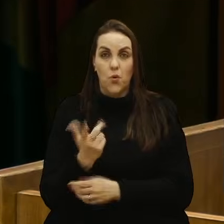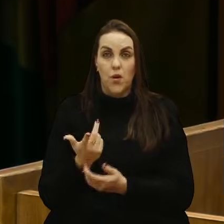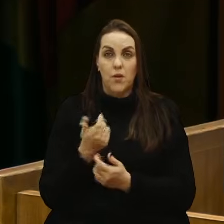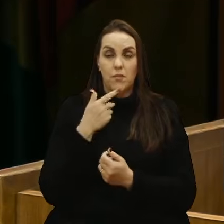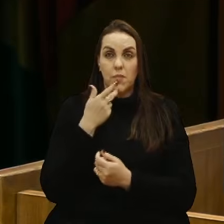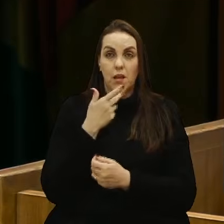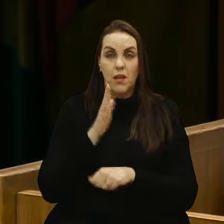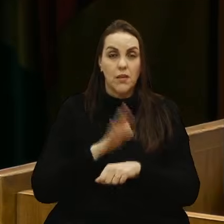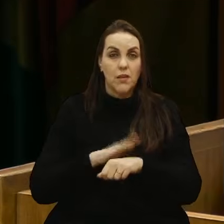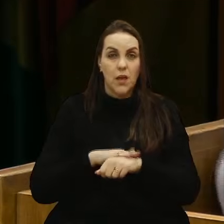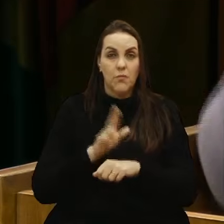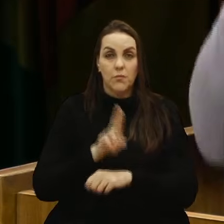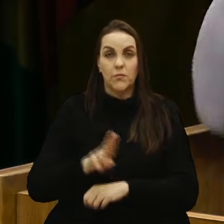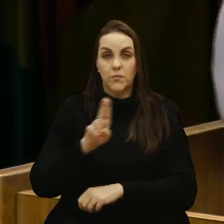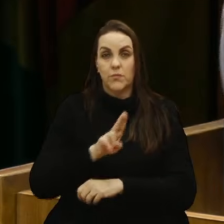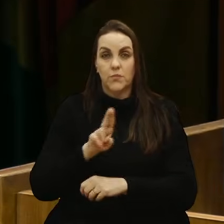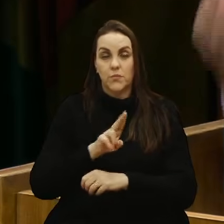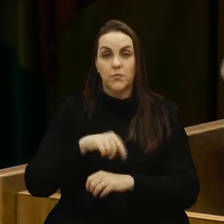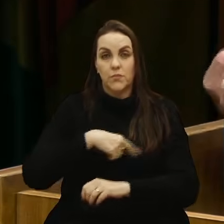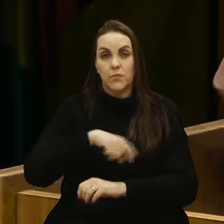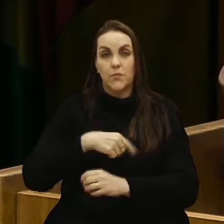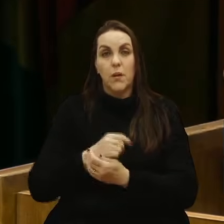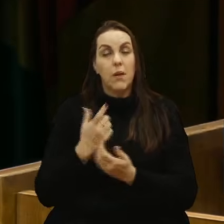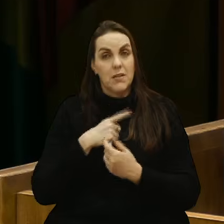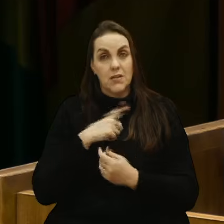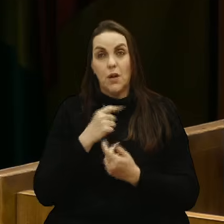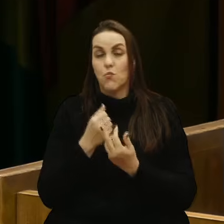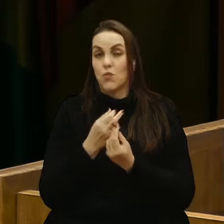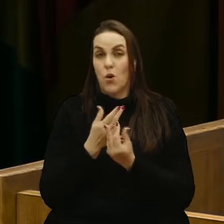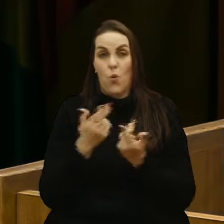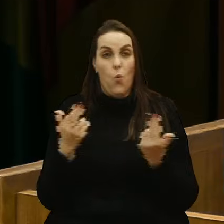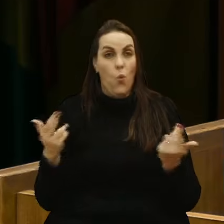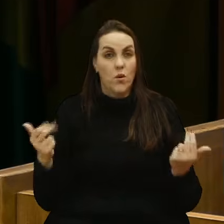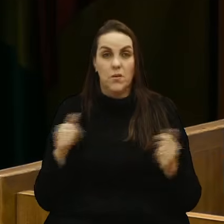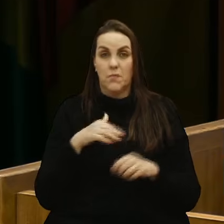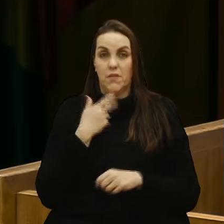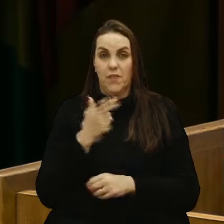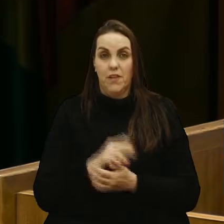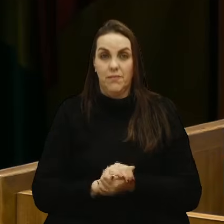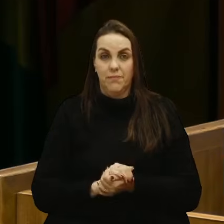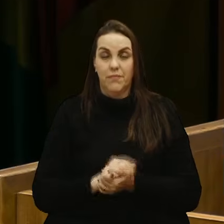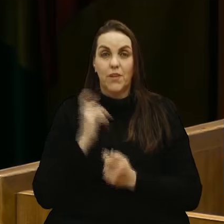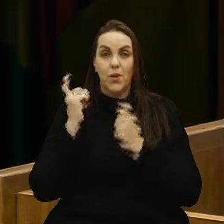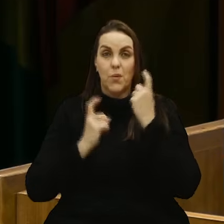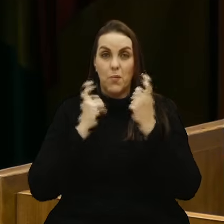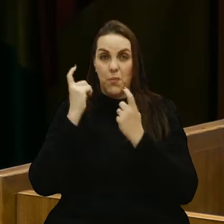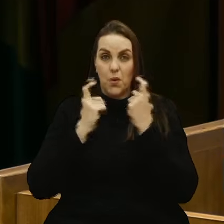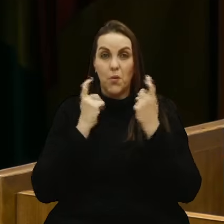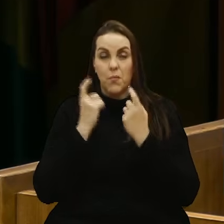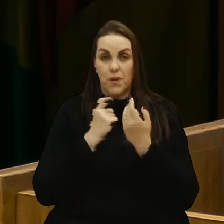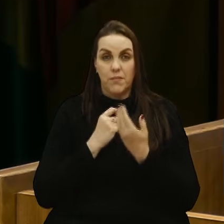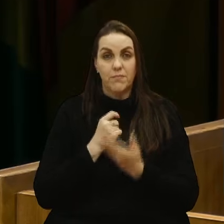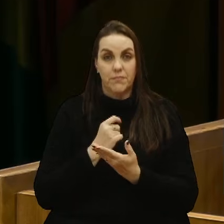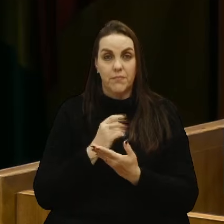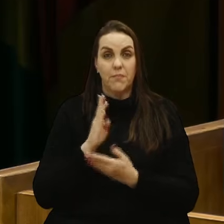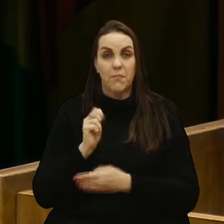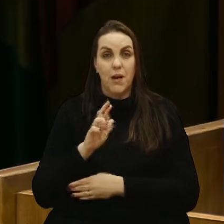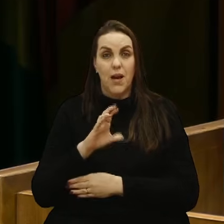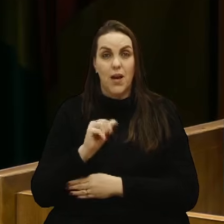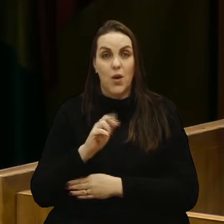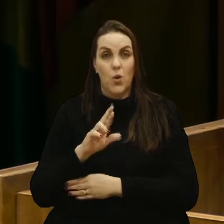o tempo, mas nós temos muita coisa para falar. Eu me preocupei um pouco quando o Milton, o Barcarolo aqui, disse